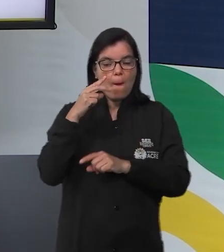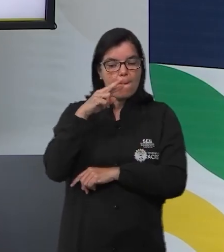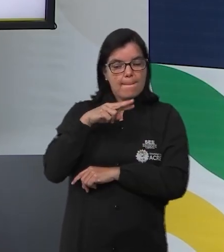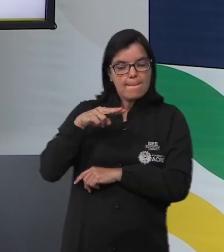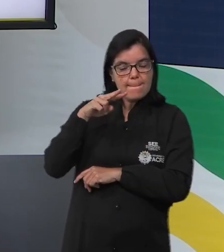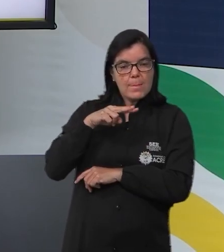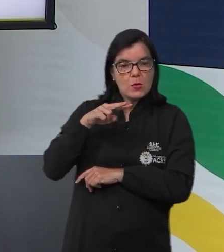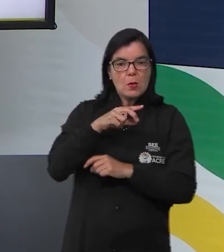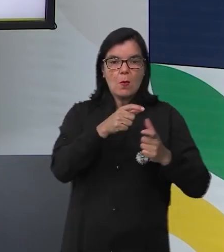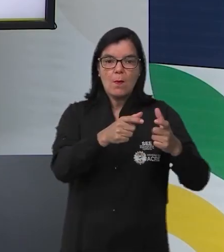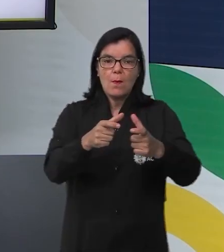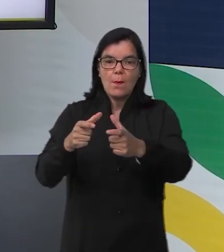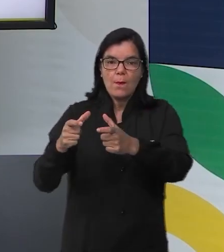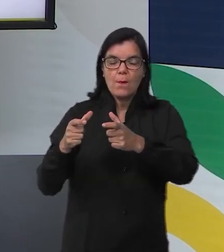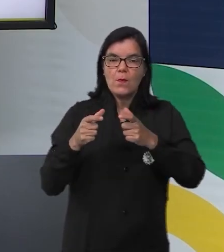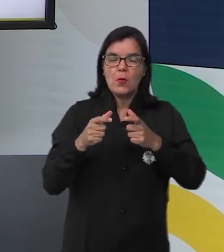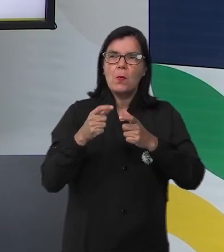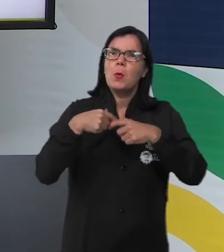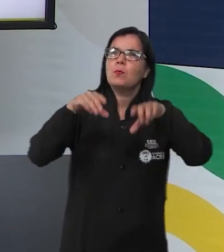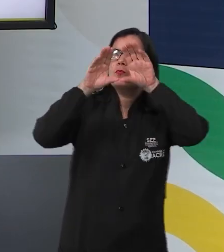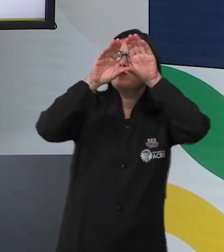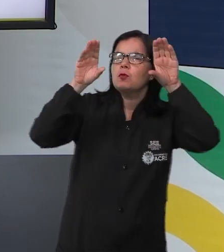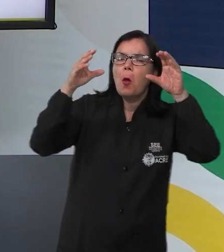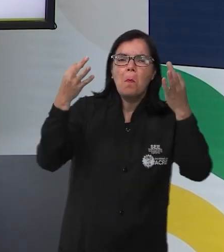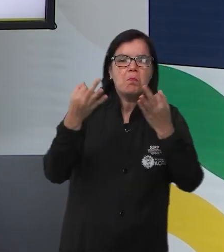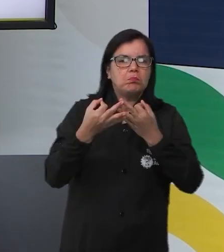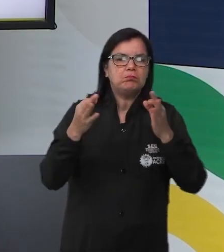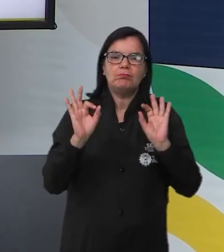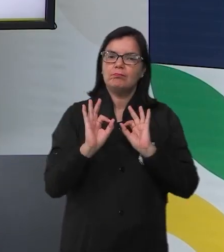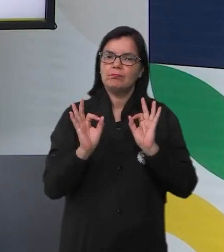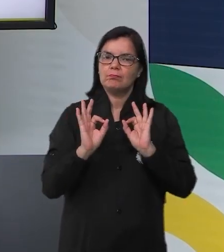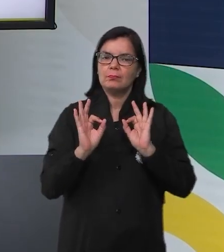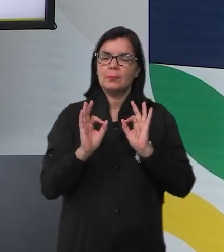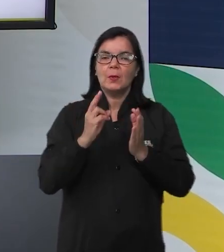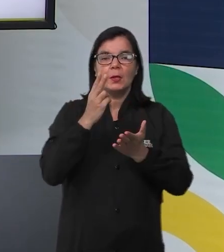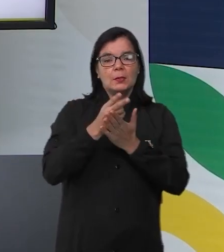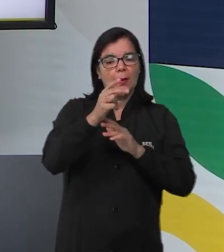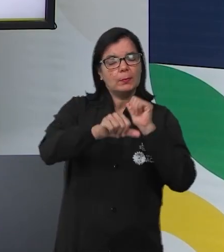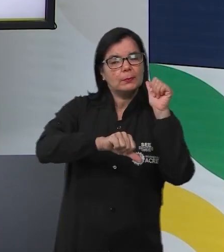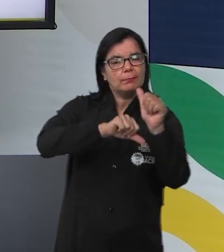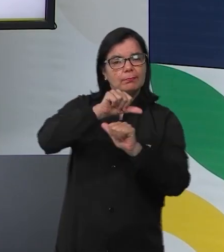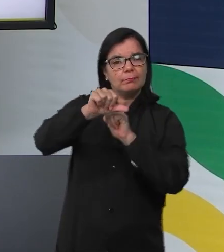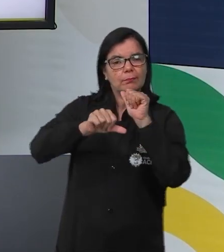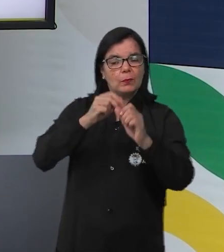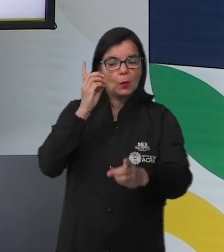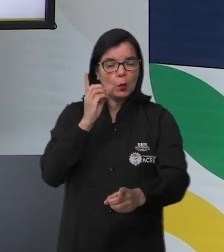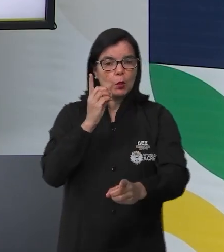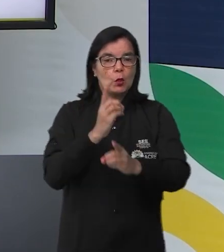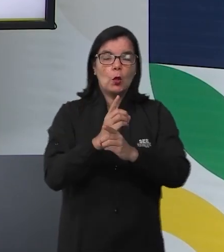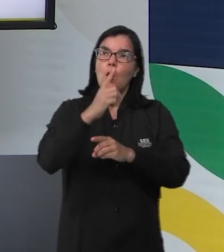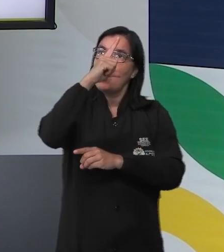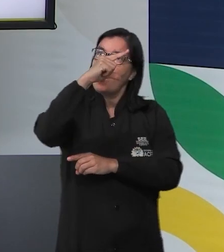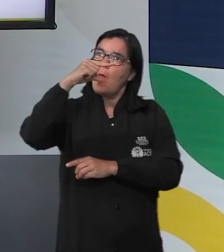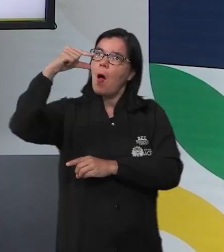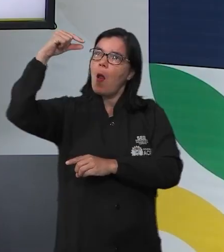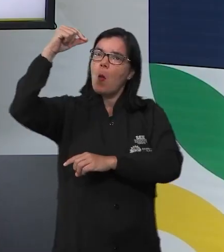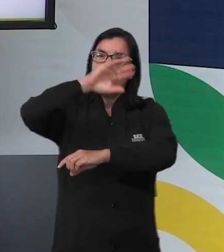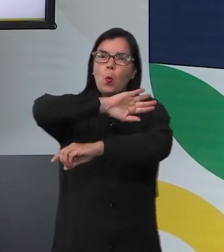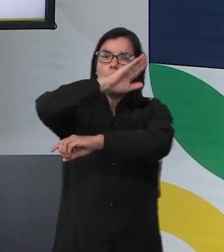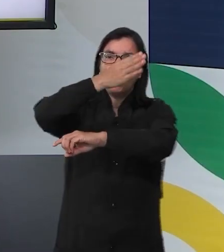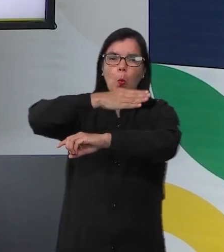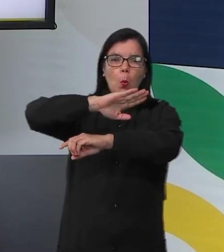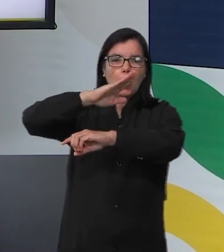e concluiu que o céu não era perfeito e estava todo o tempo mudando. Ele descobriu que a Lua tinha montanhas,